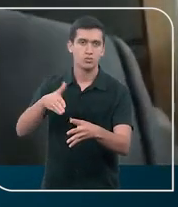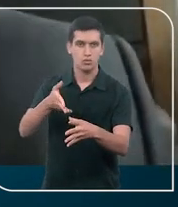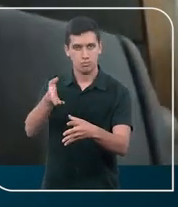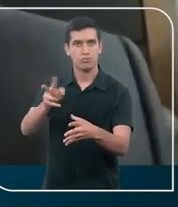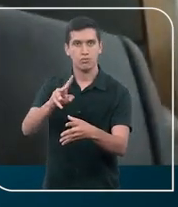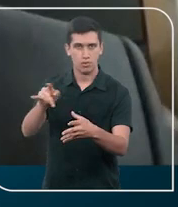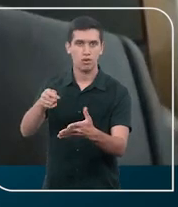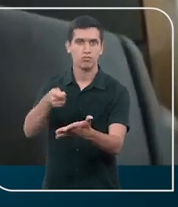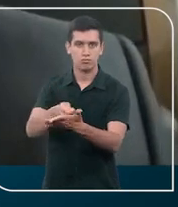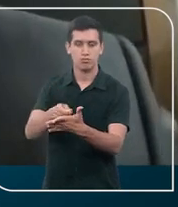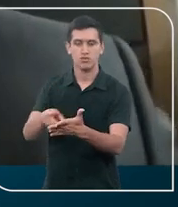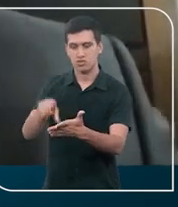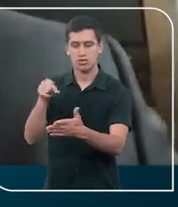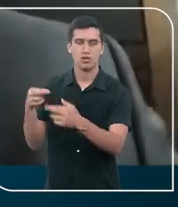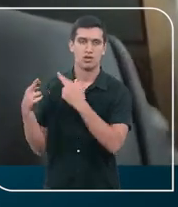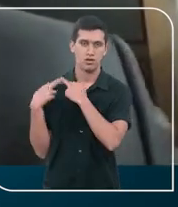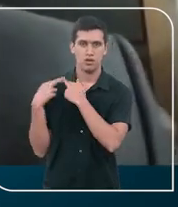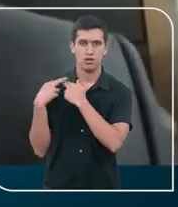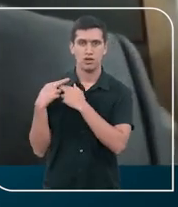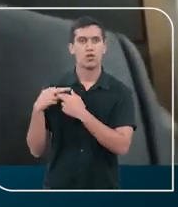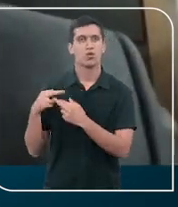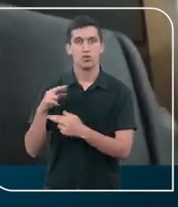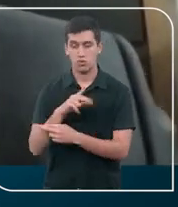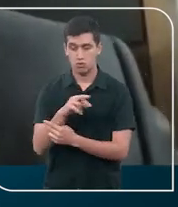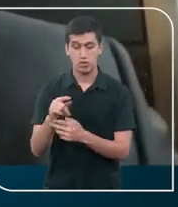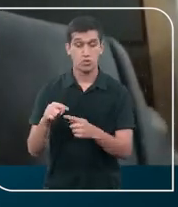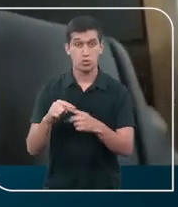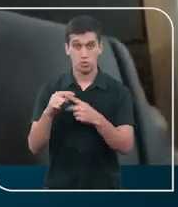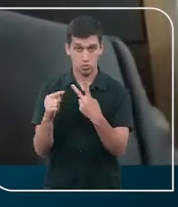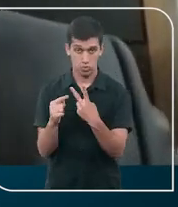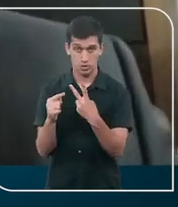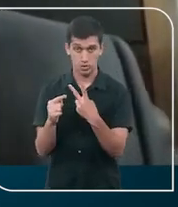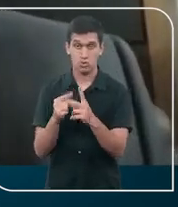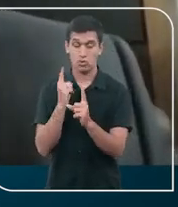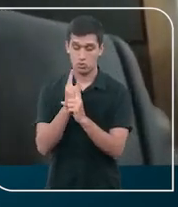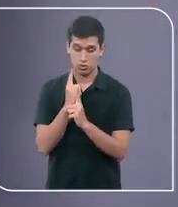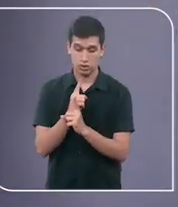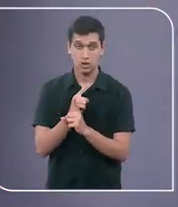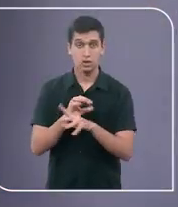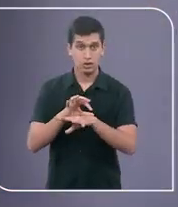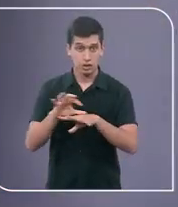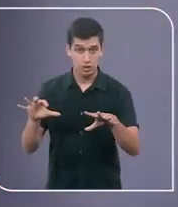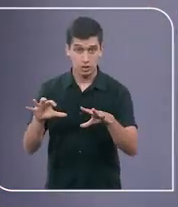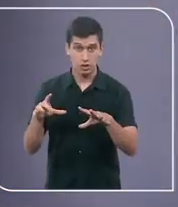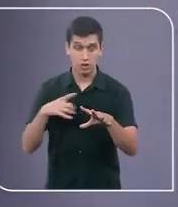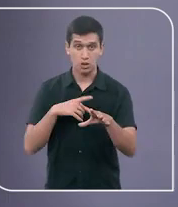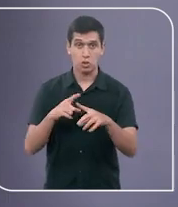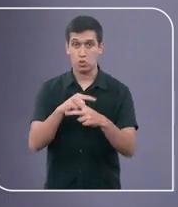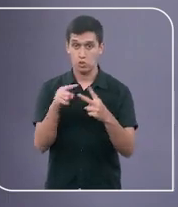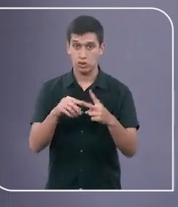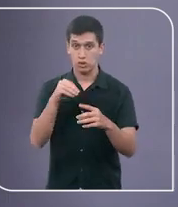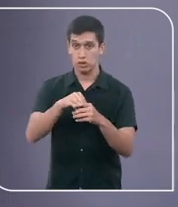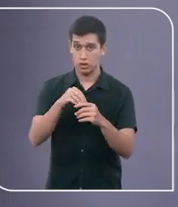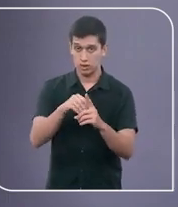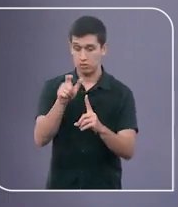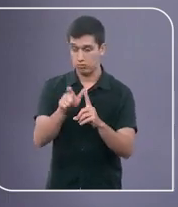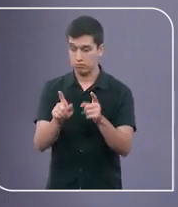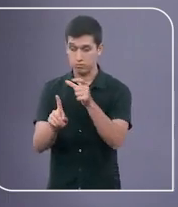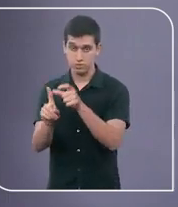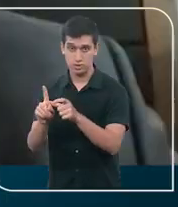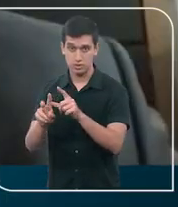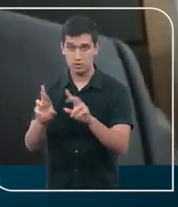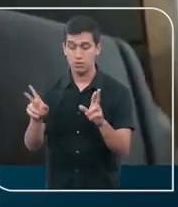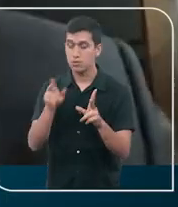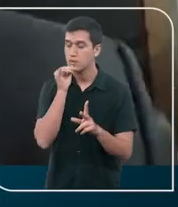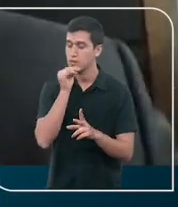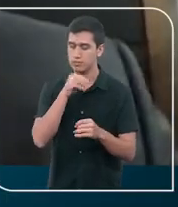São duas massas patrimoniais separadas, são dois entes personificados separados. Numa empresa, por